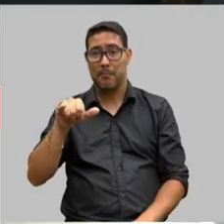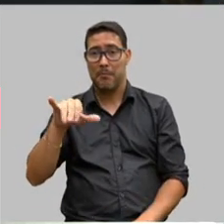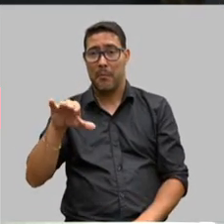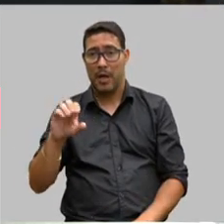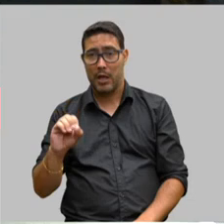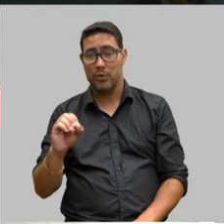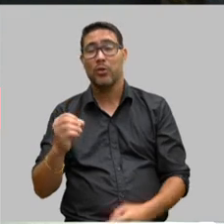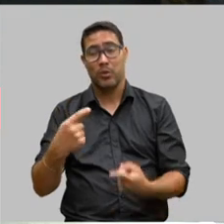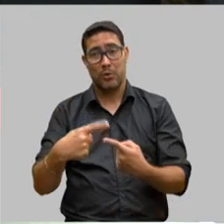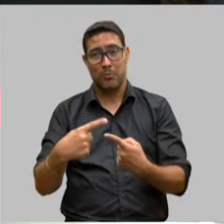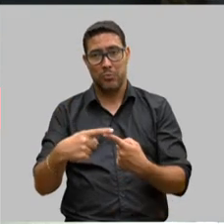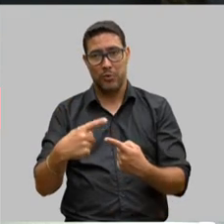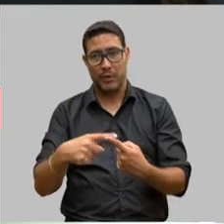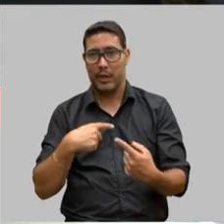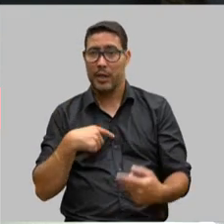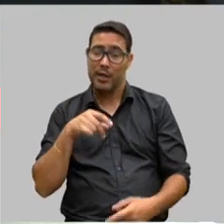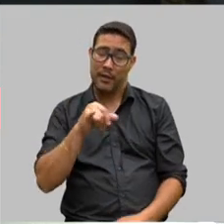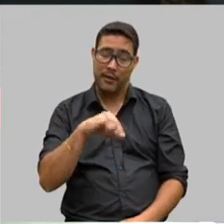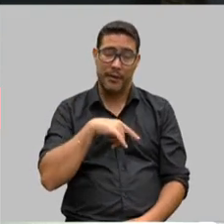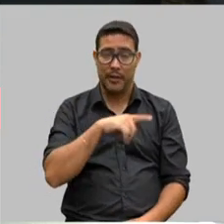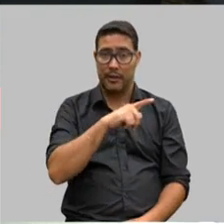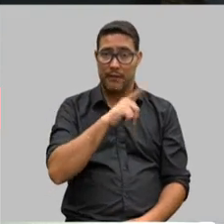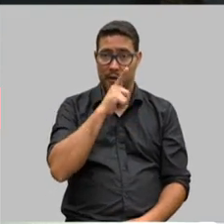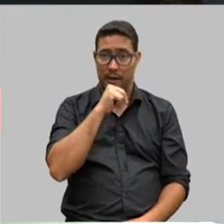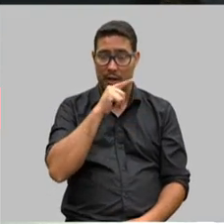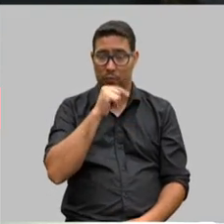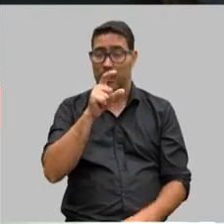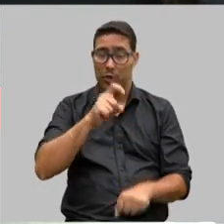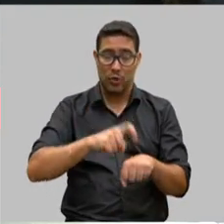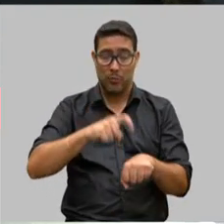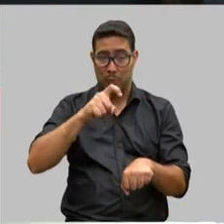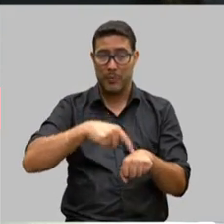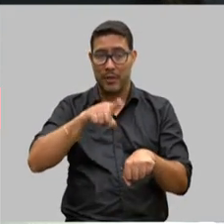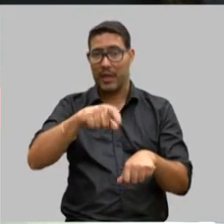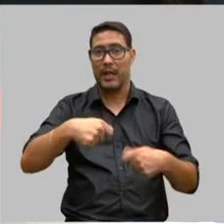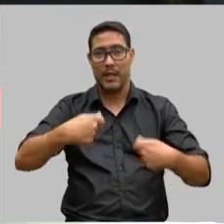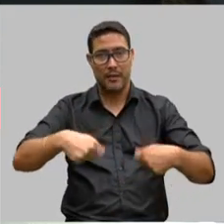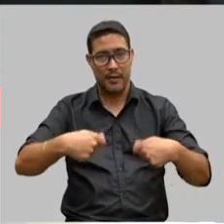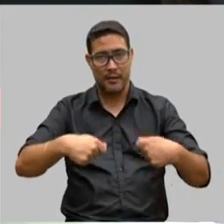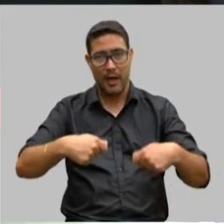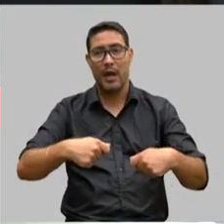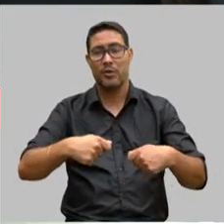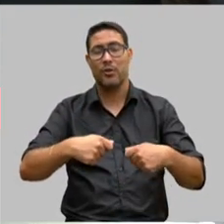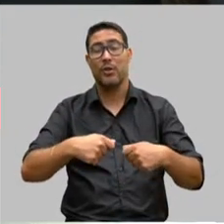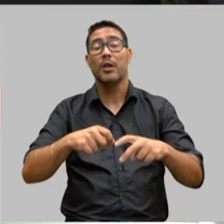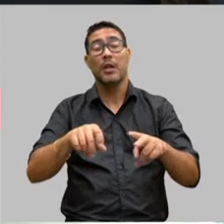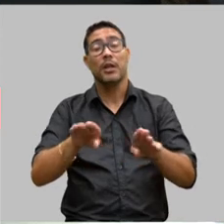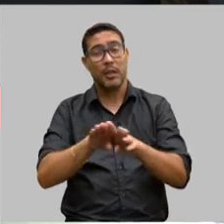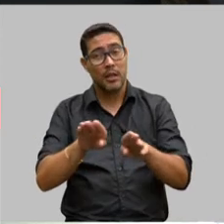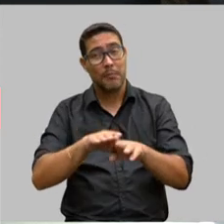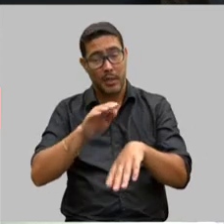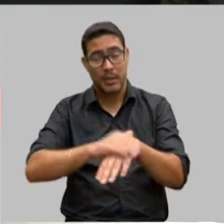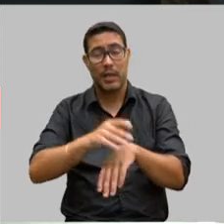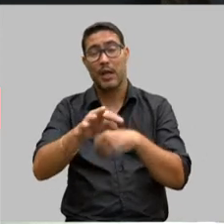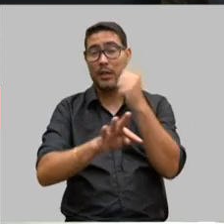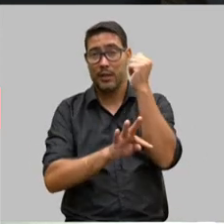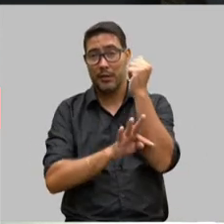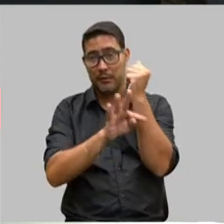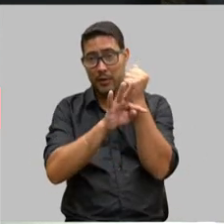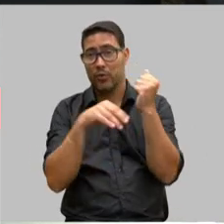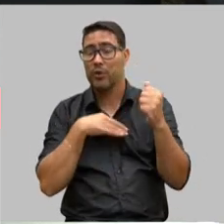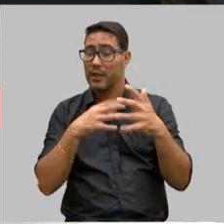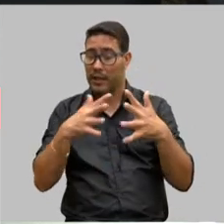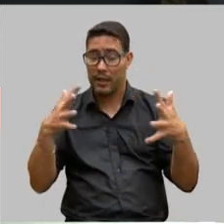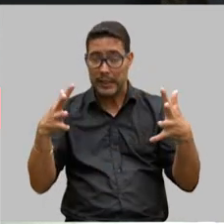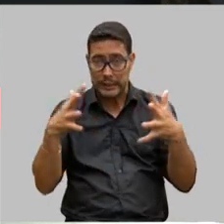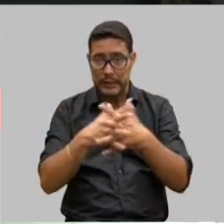presença ou não da água no momento em que ela é necessária, associado à questão da temperatura, tem afetado o ciclo